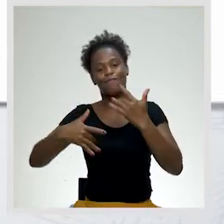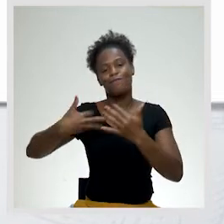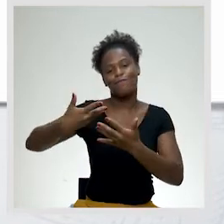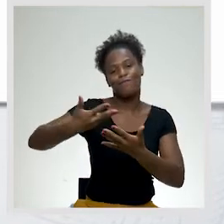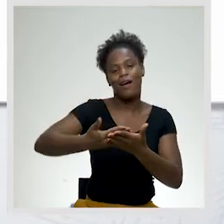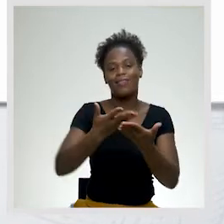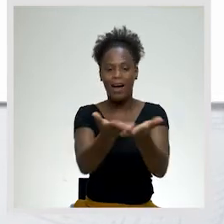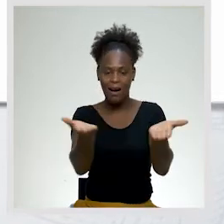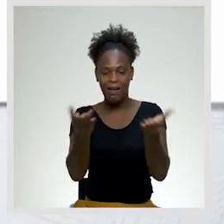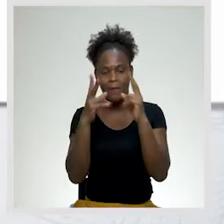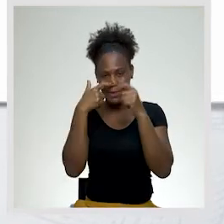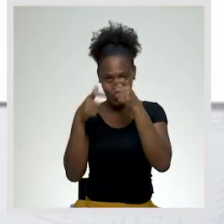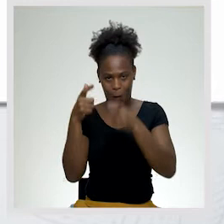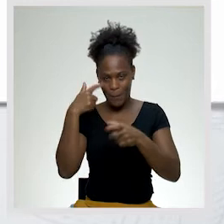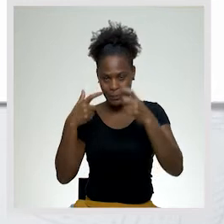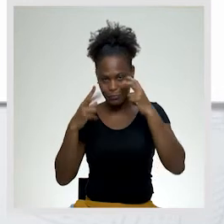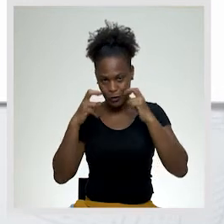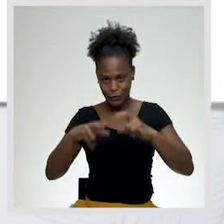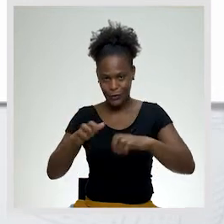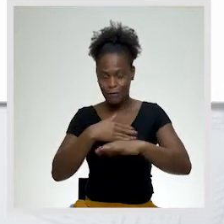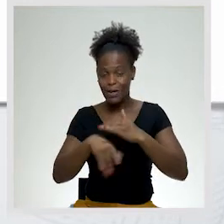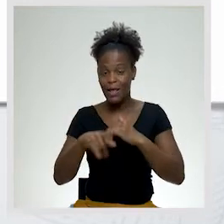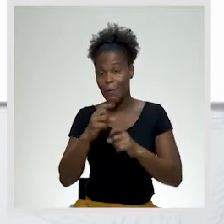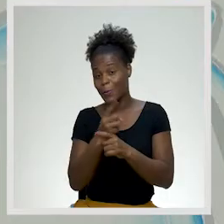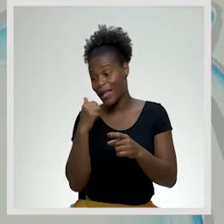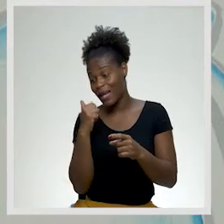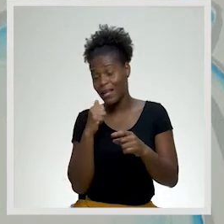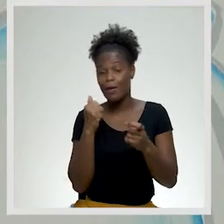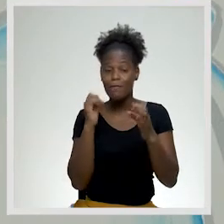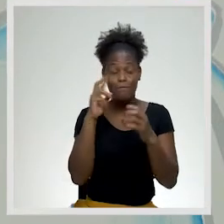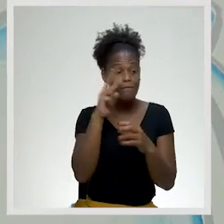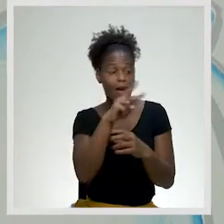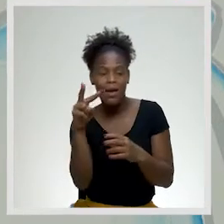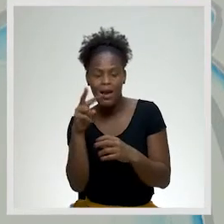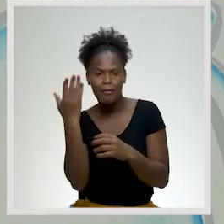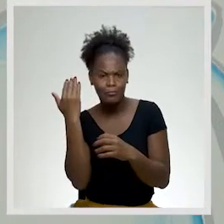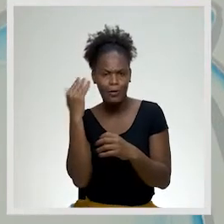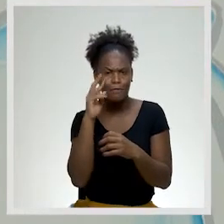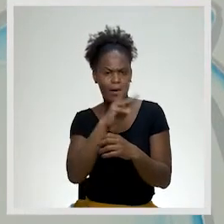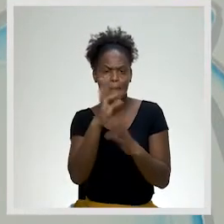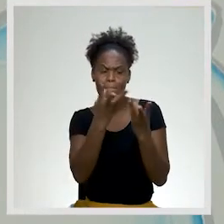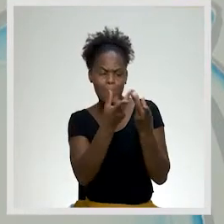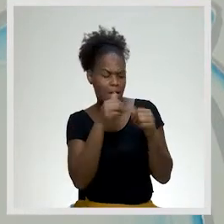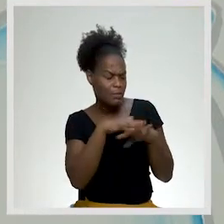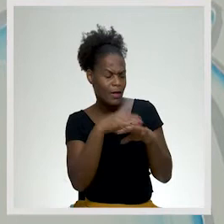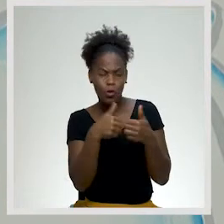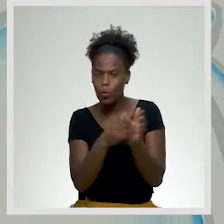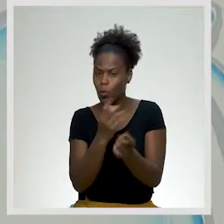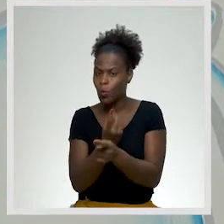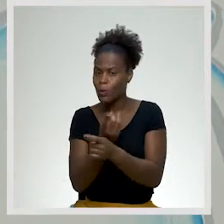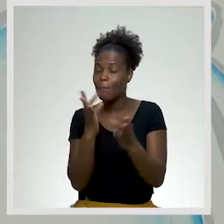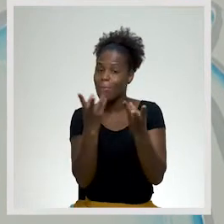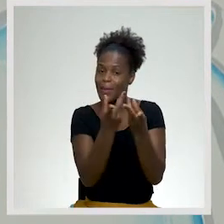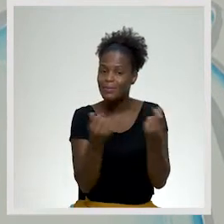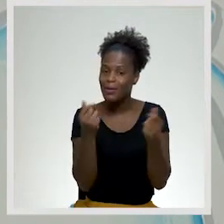ao investigador. Daí ele via matemática em tudo. A matematização do real,